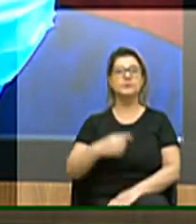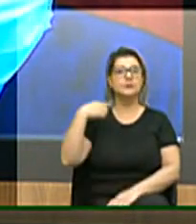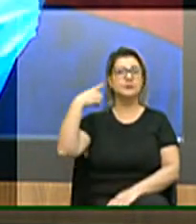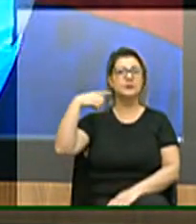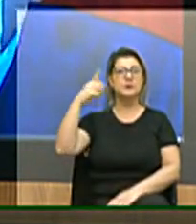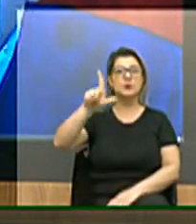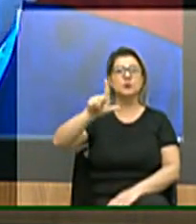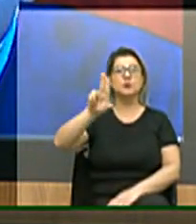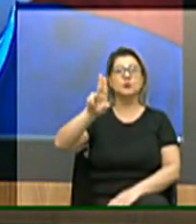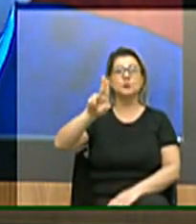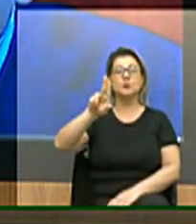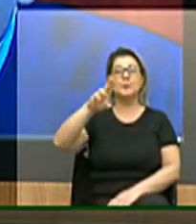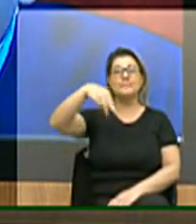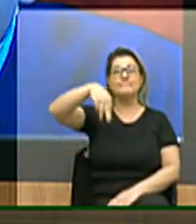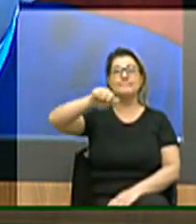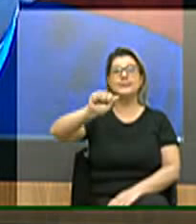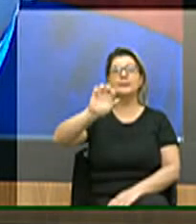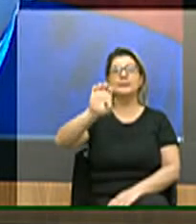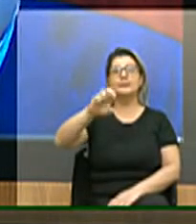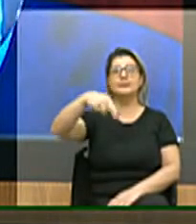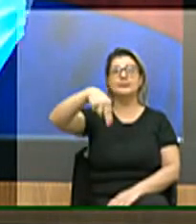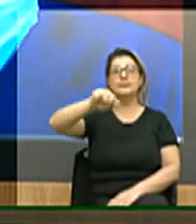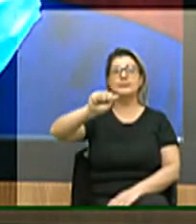Deputado Luiz Fernando Mainardi.